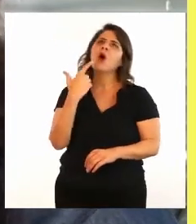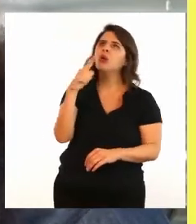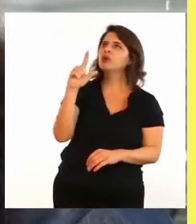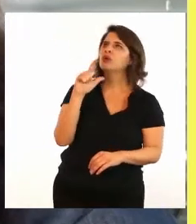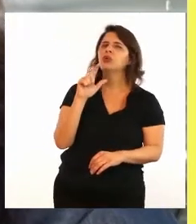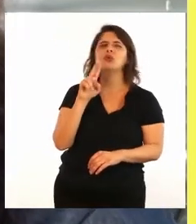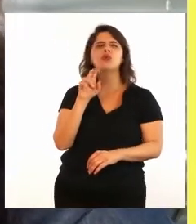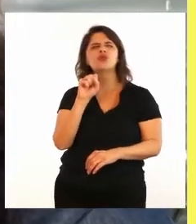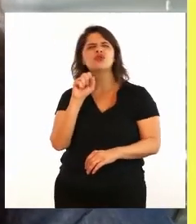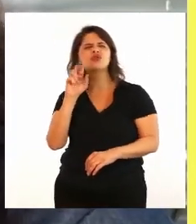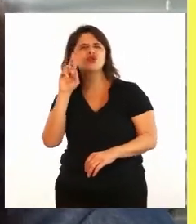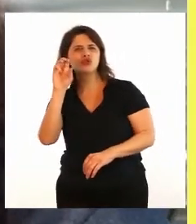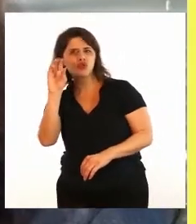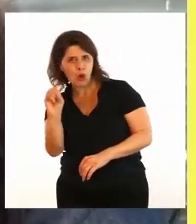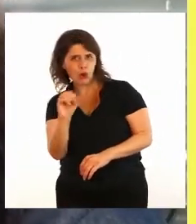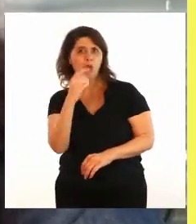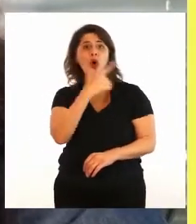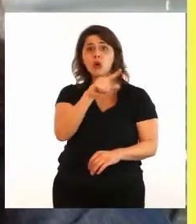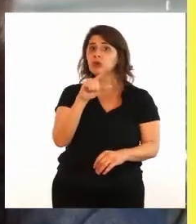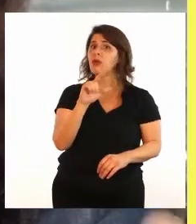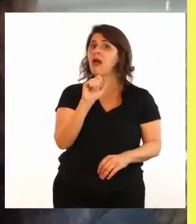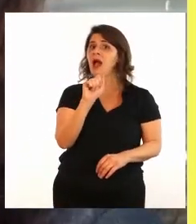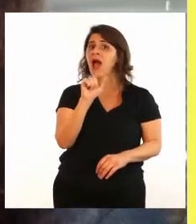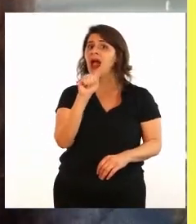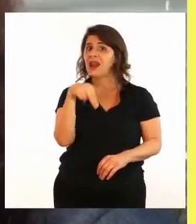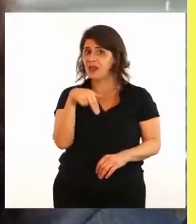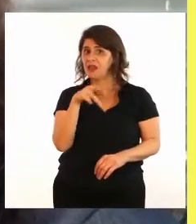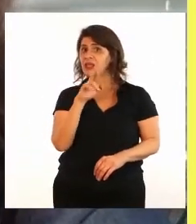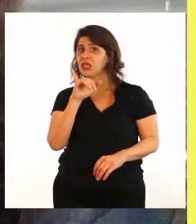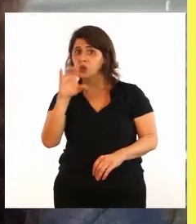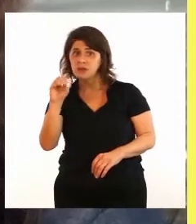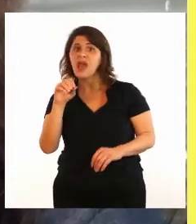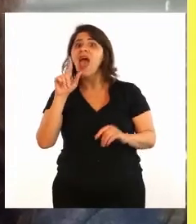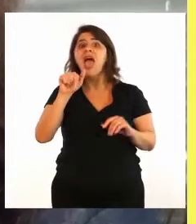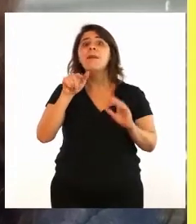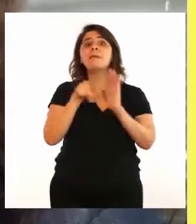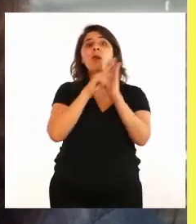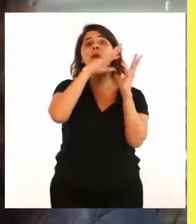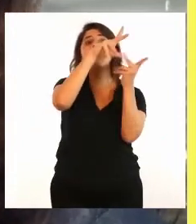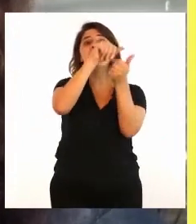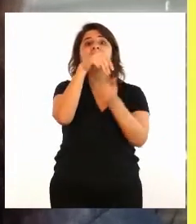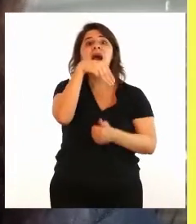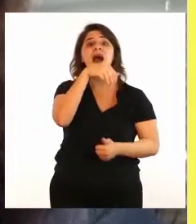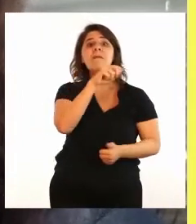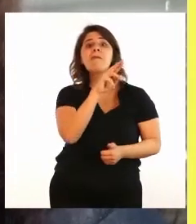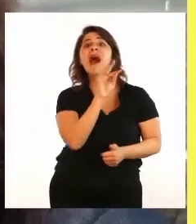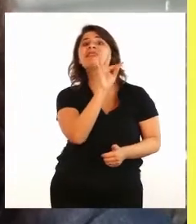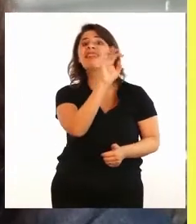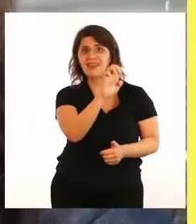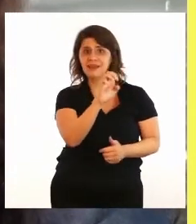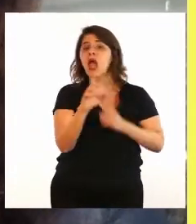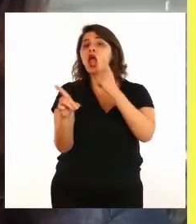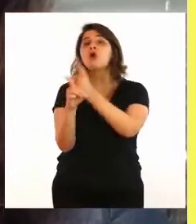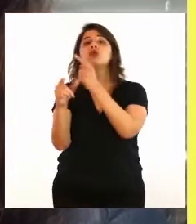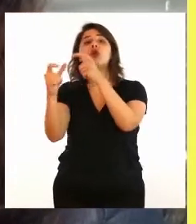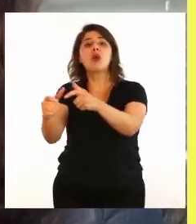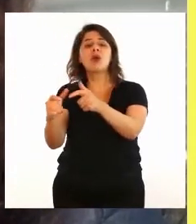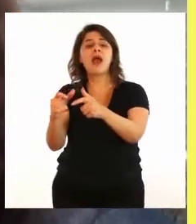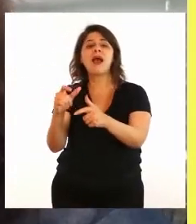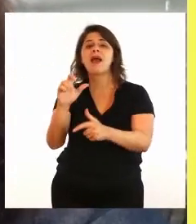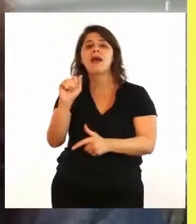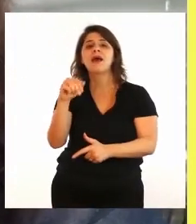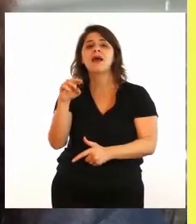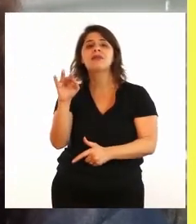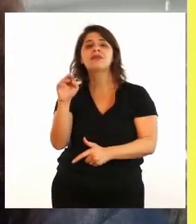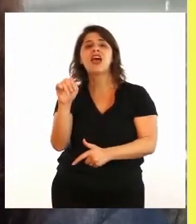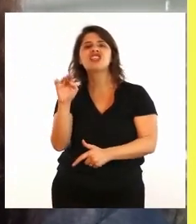um que é marciano aí, tem vários marcianos, mas aquele achado na Antártica, o 84001, é o